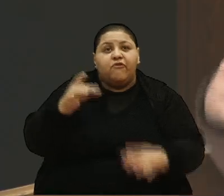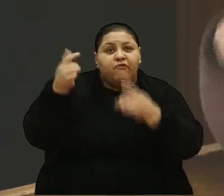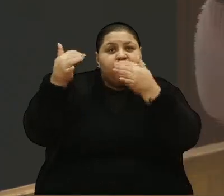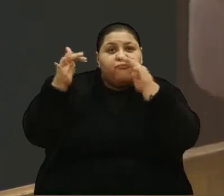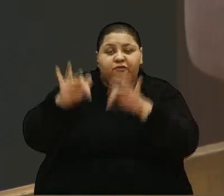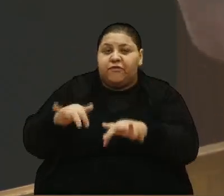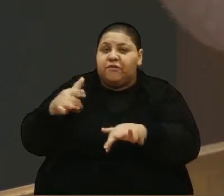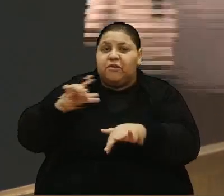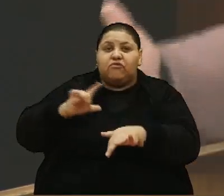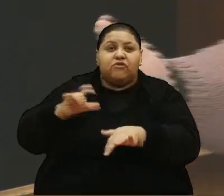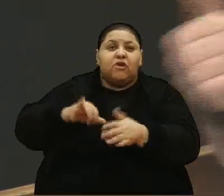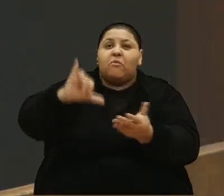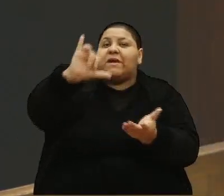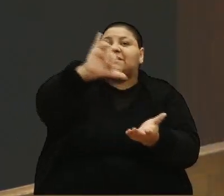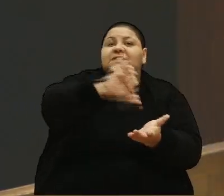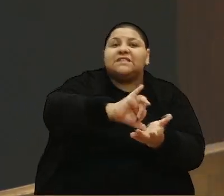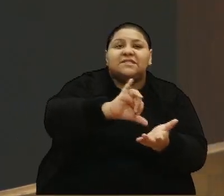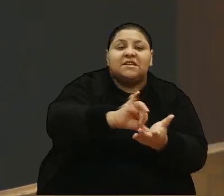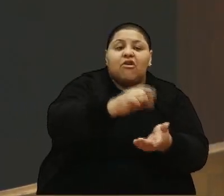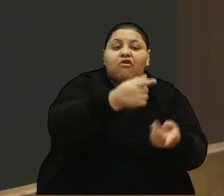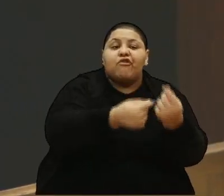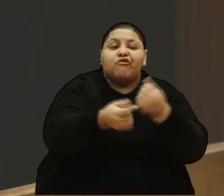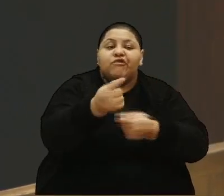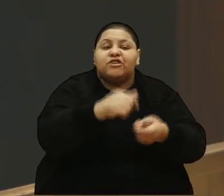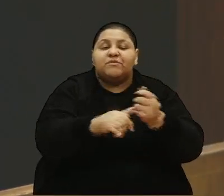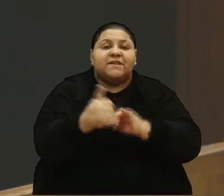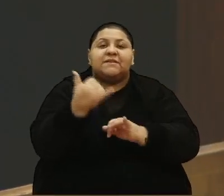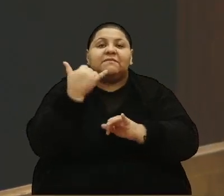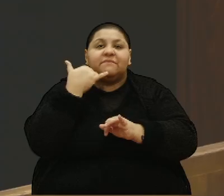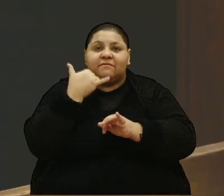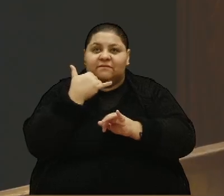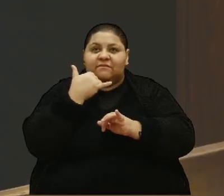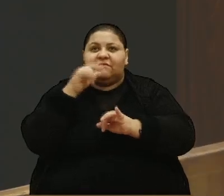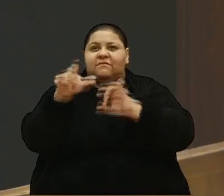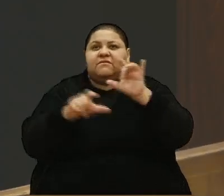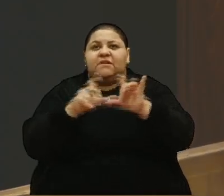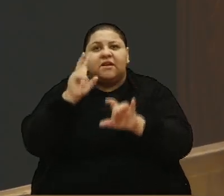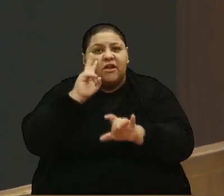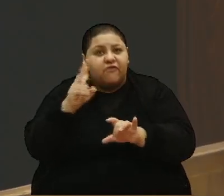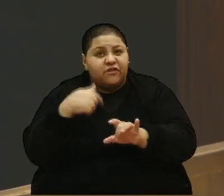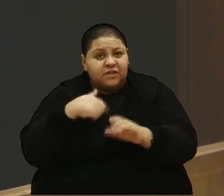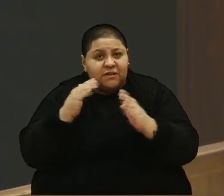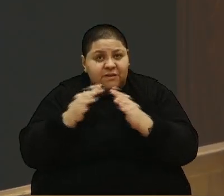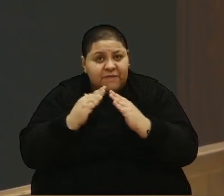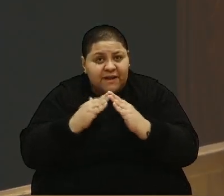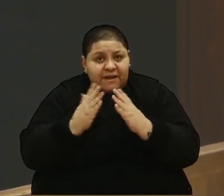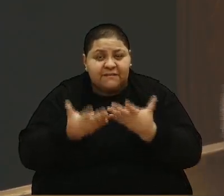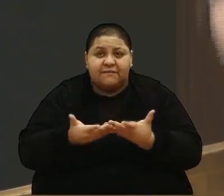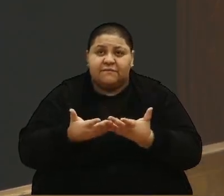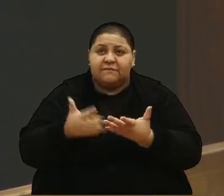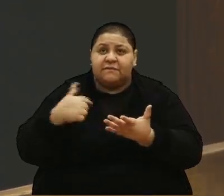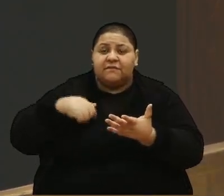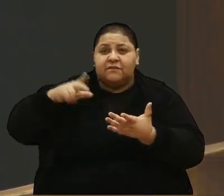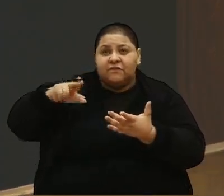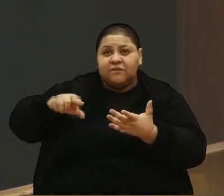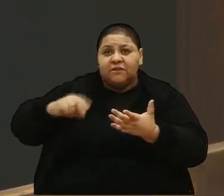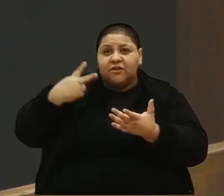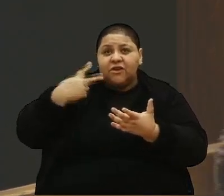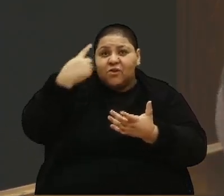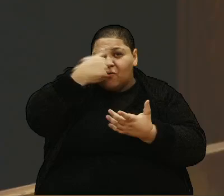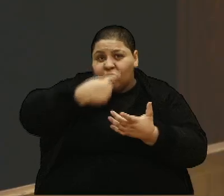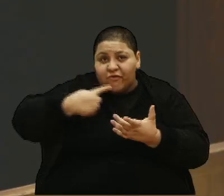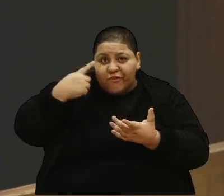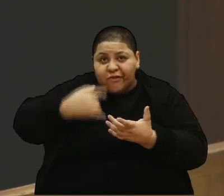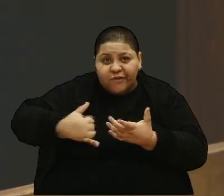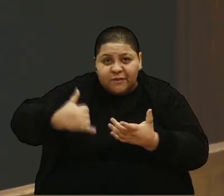Não tem uma central que vai administrar essas ligações. As pessoas, eu vejo na minha casa, na minha residência, meu irmão fica 2 horas